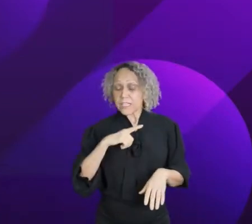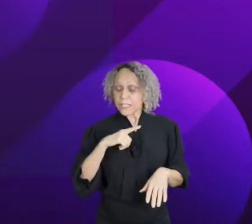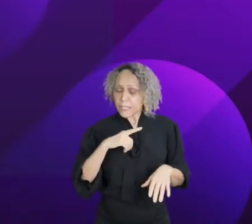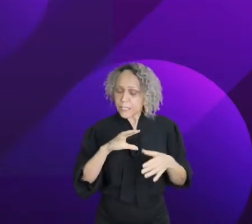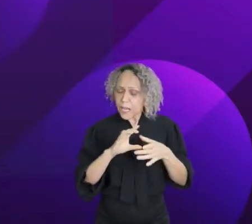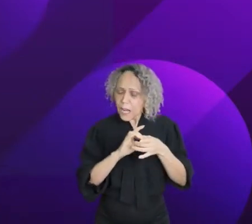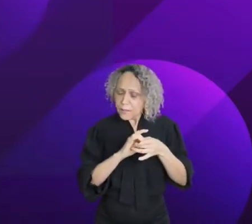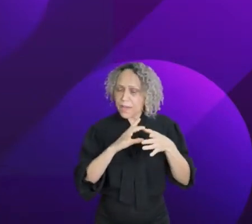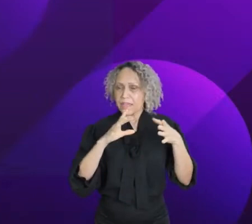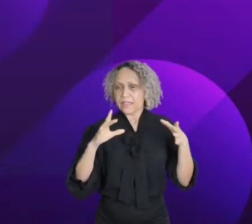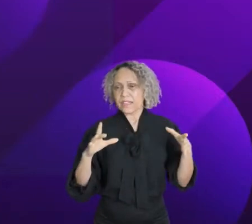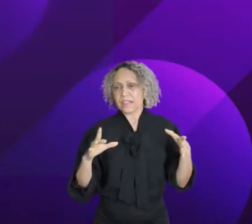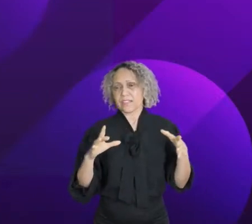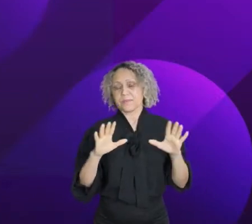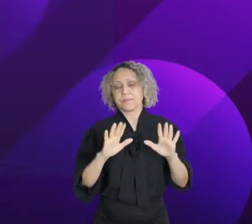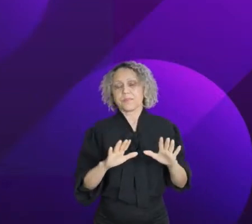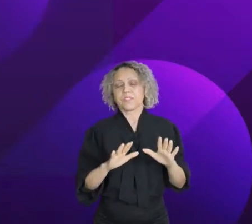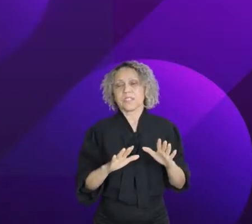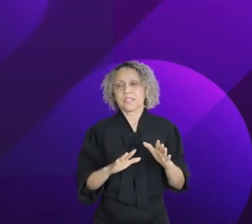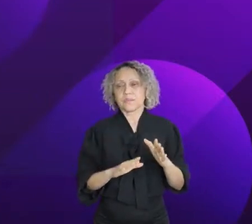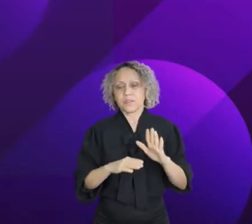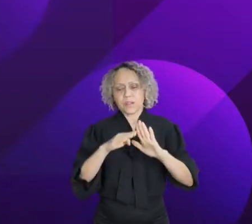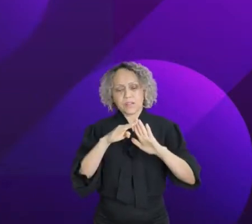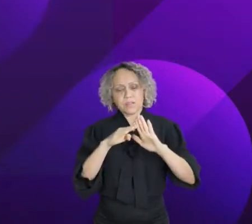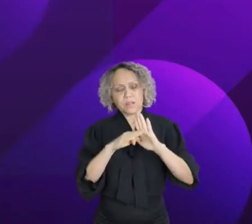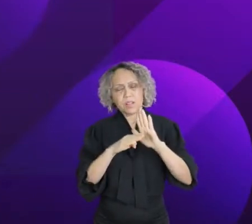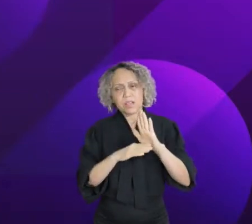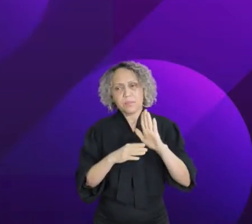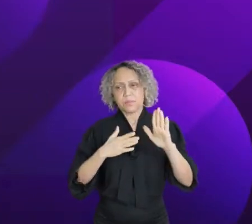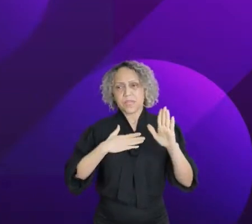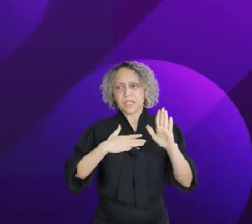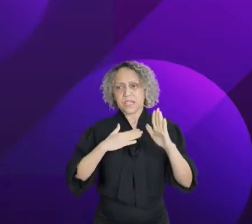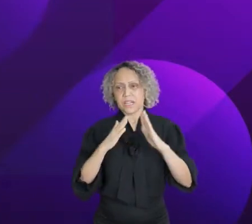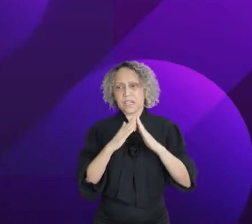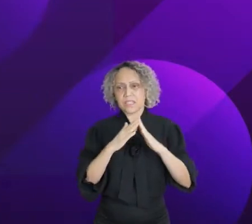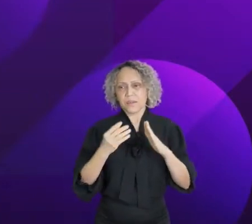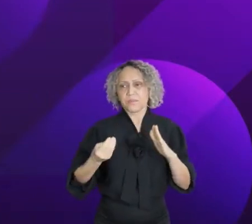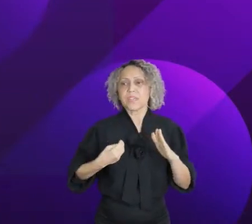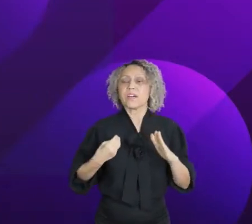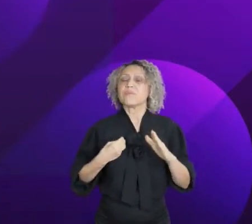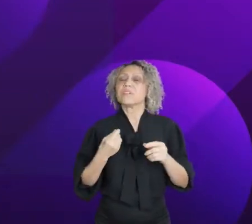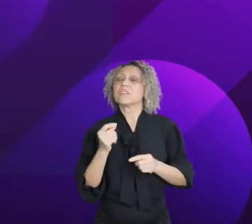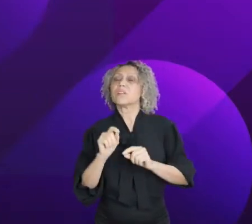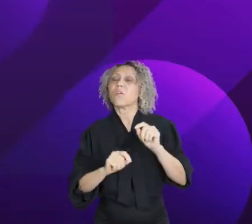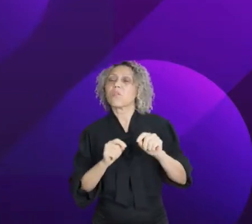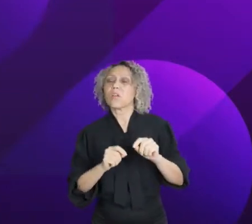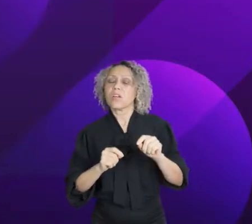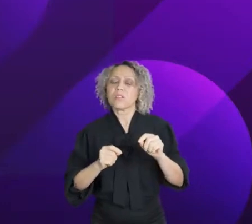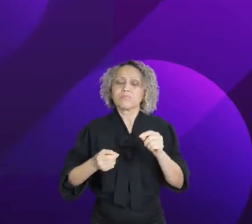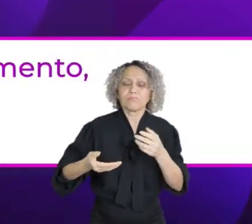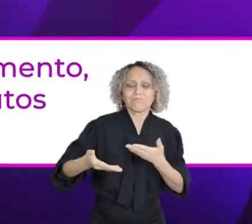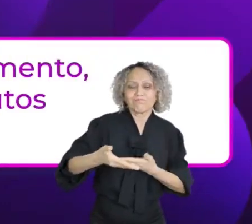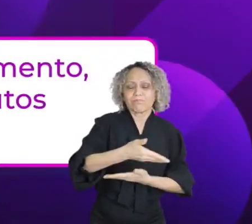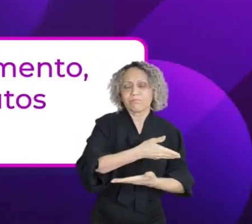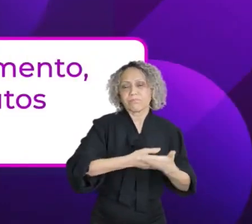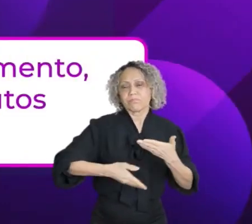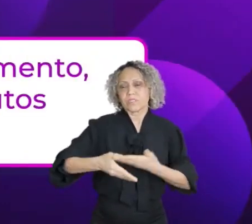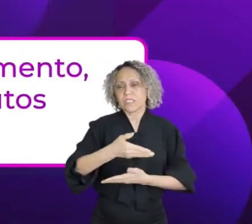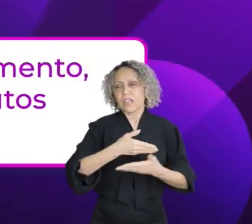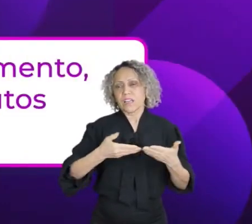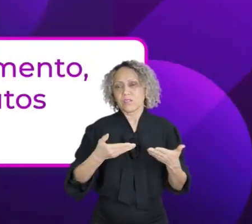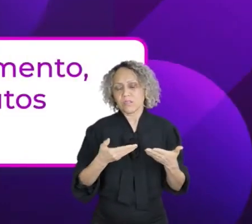A relação do programa Minha Casa Minha Vida, ele vem diretamente numa relação de diálogo com o programa